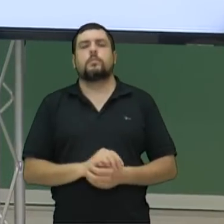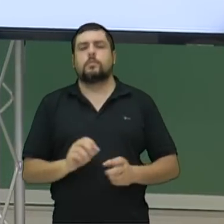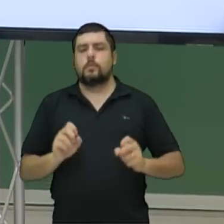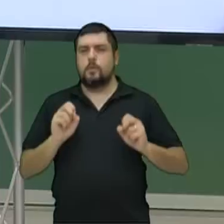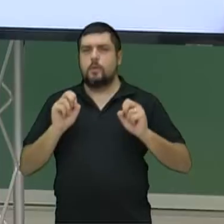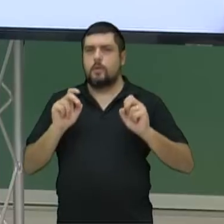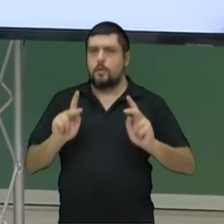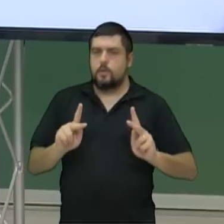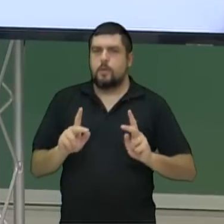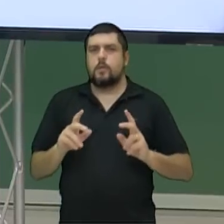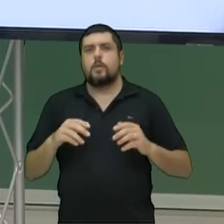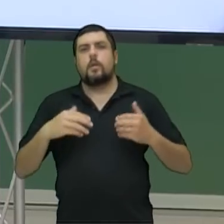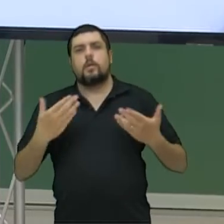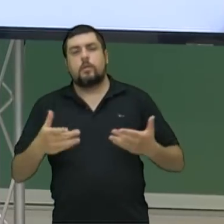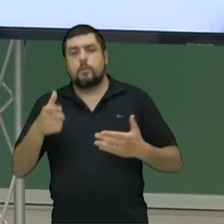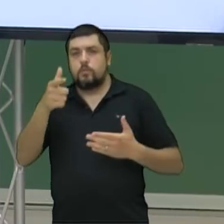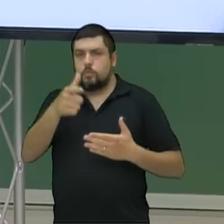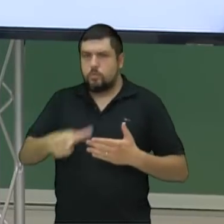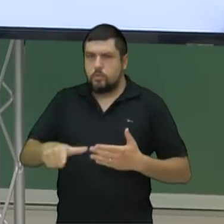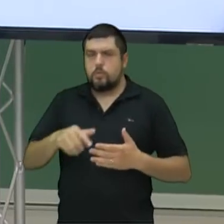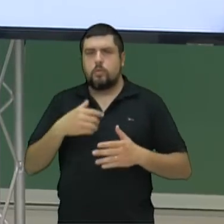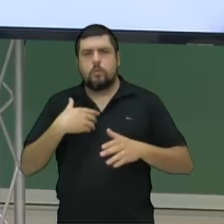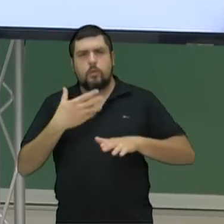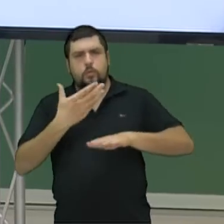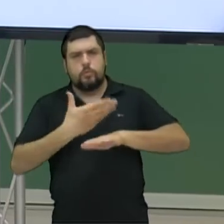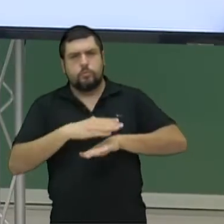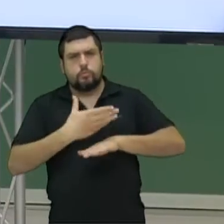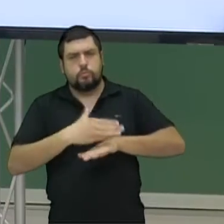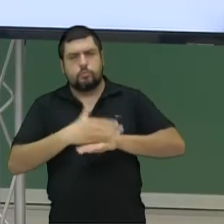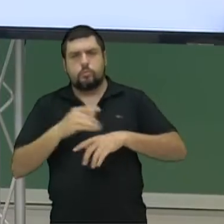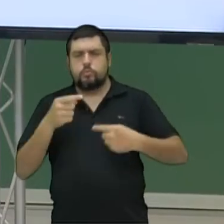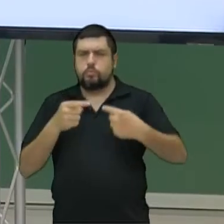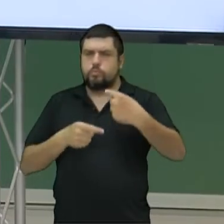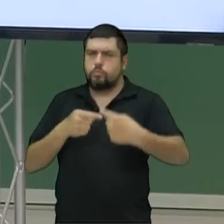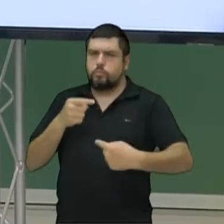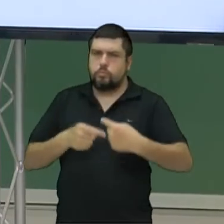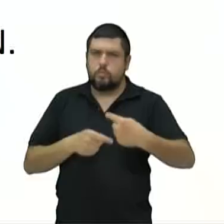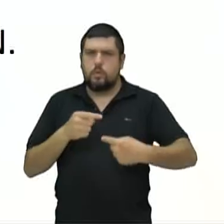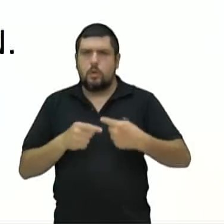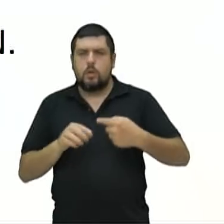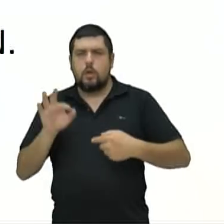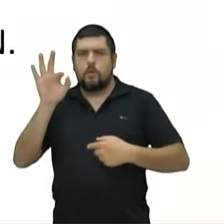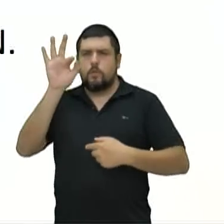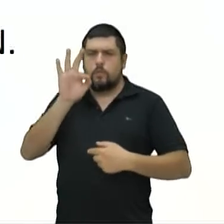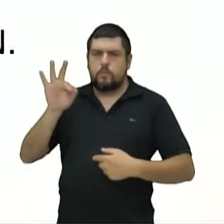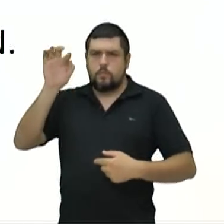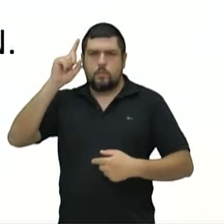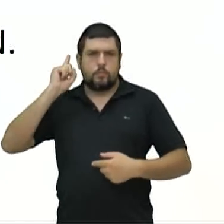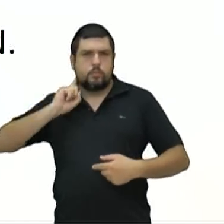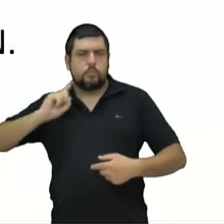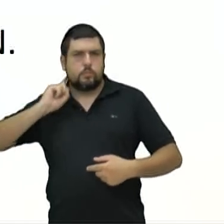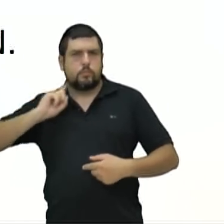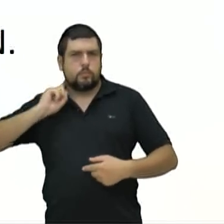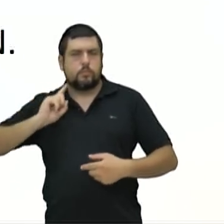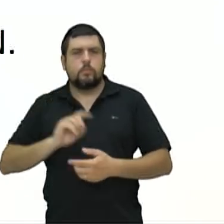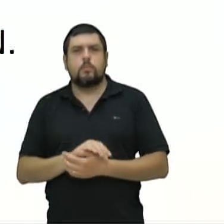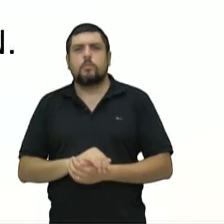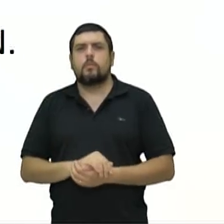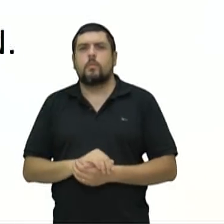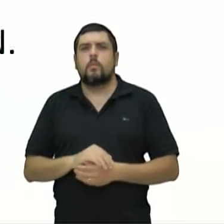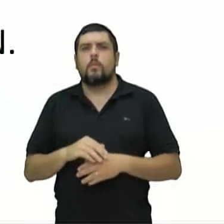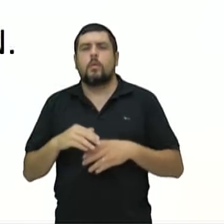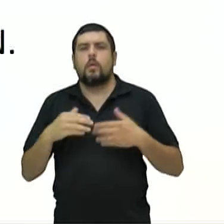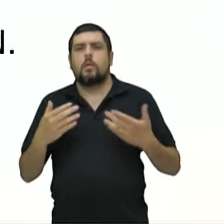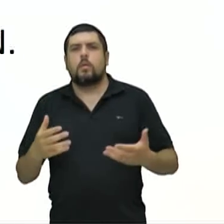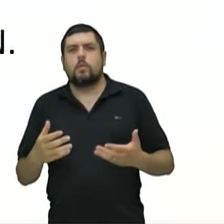queridos? Então, mais uma questãozinha para a gente poder discutir aqui, ó. Federal de Minas Gerais. A Terra atrai um pacote de arroz com uma força de